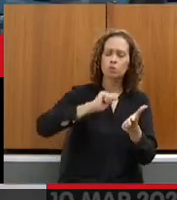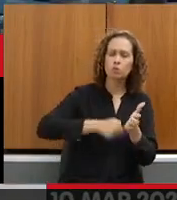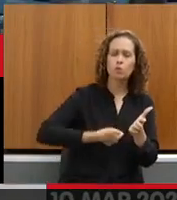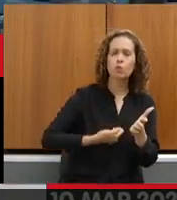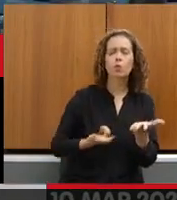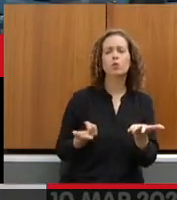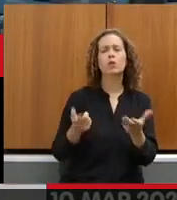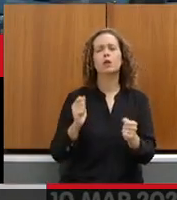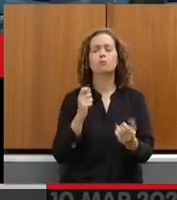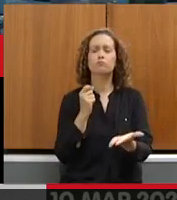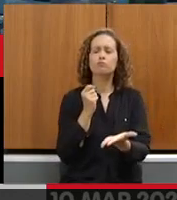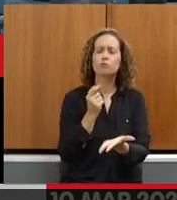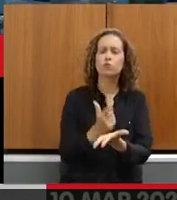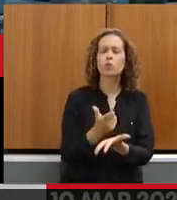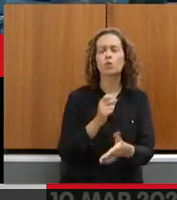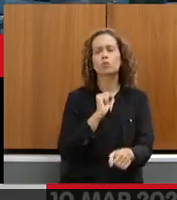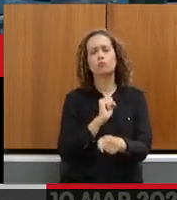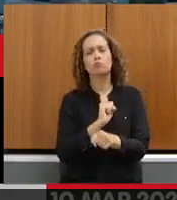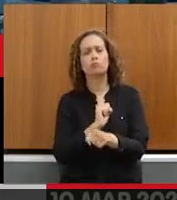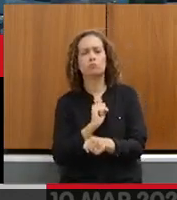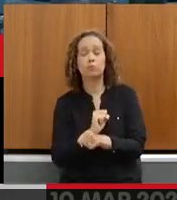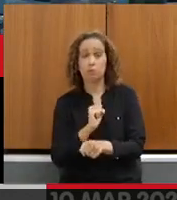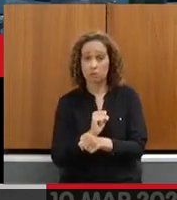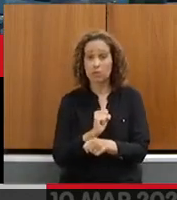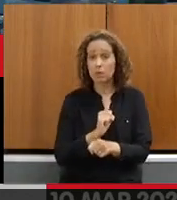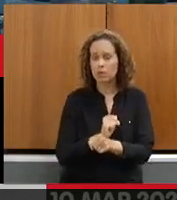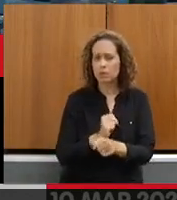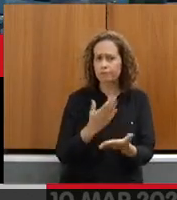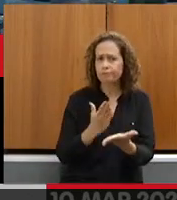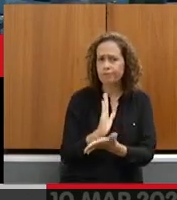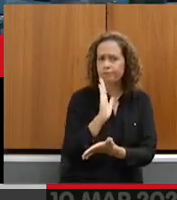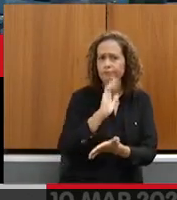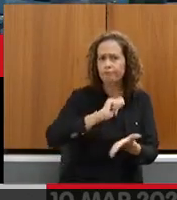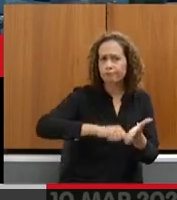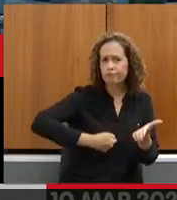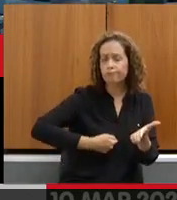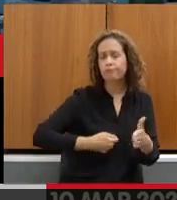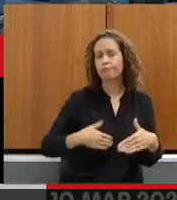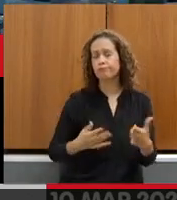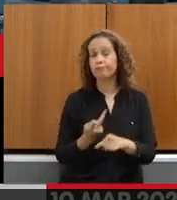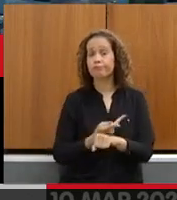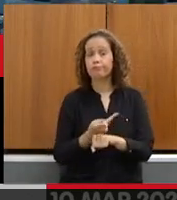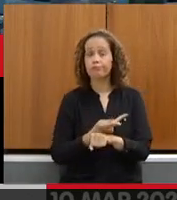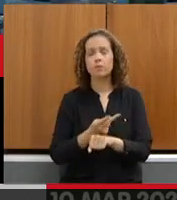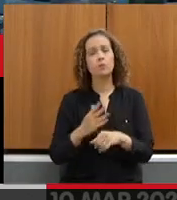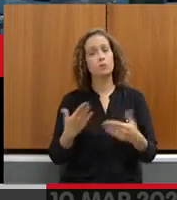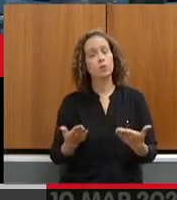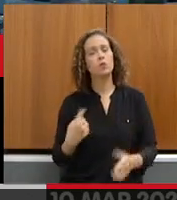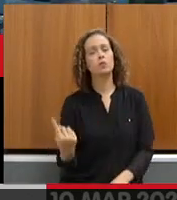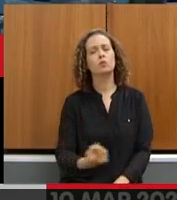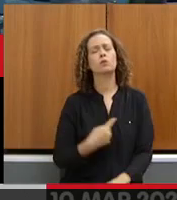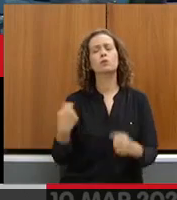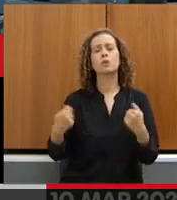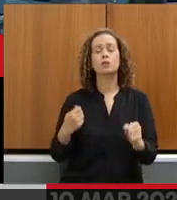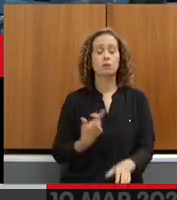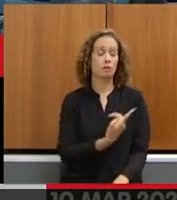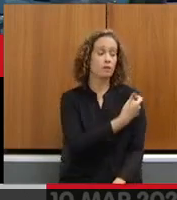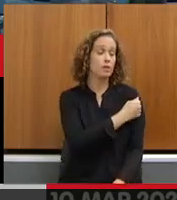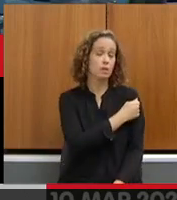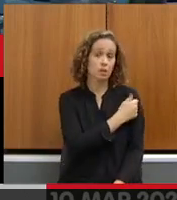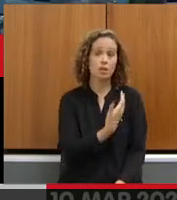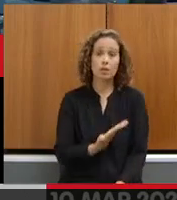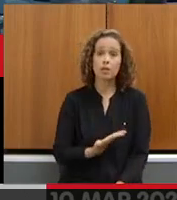preferência de compra aguardando essa homologação que é o que a gente busca nós precisamos que essa vacina chegue antes